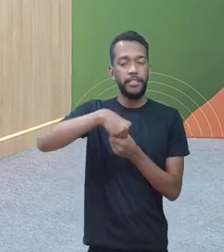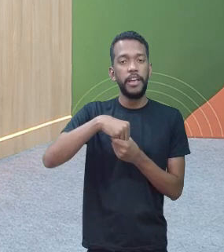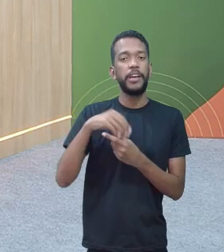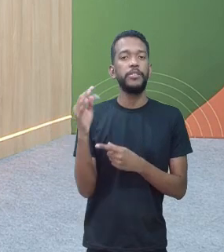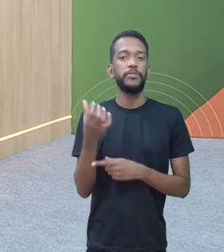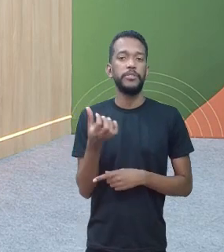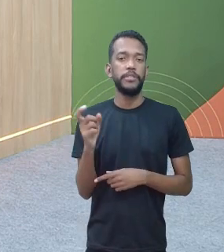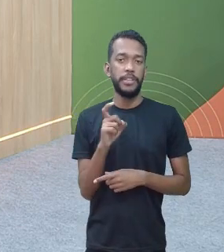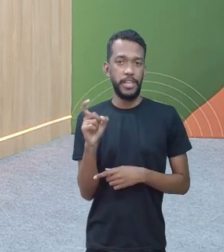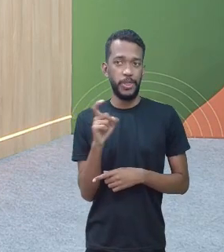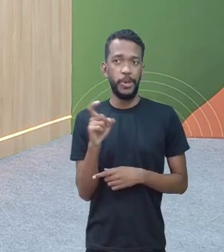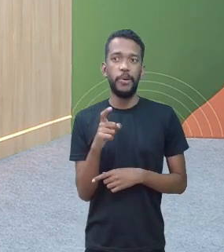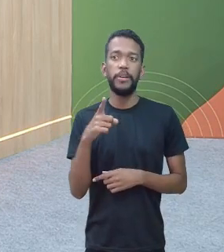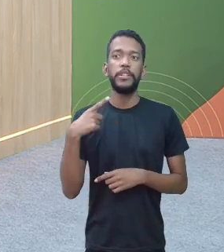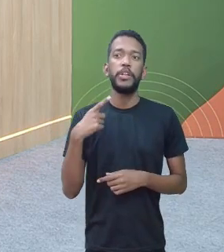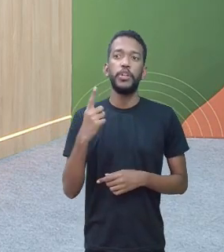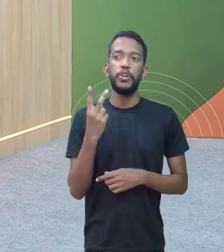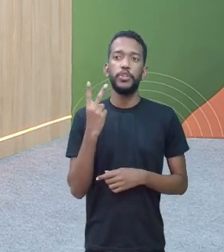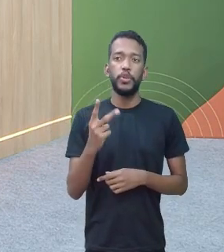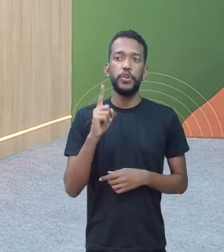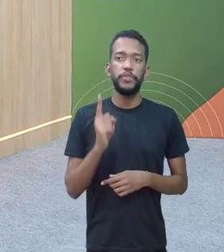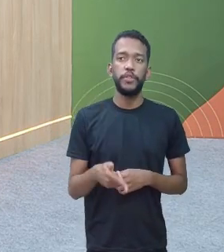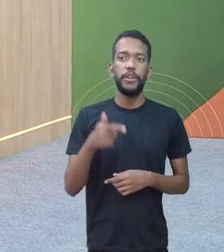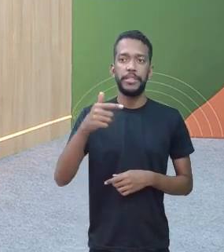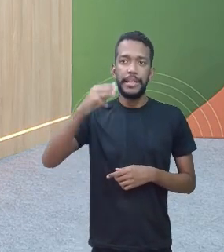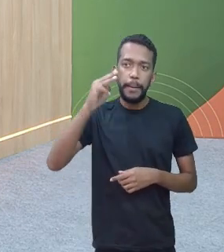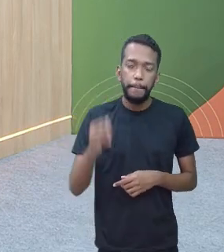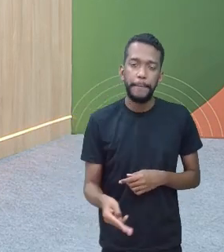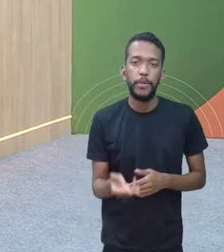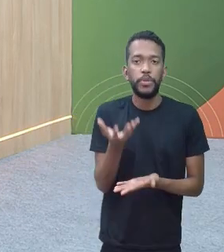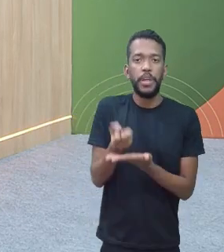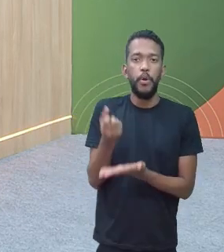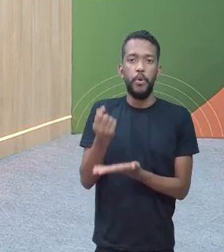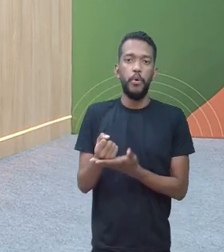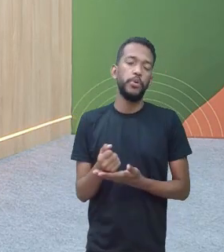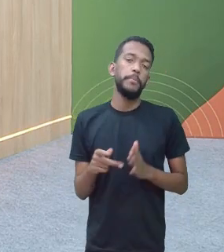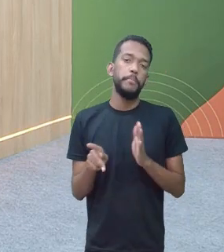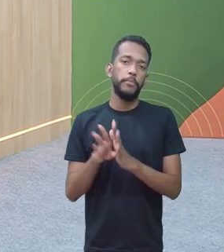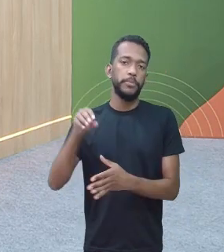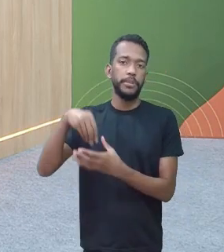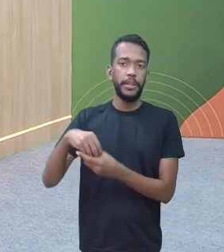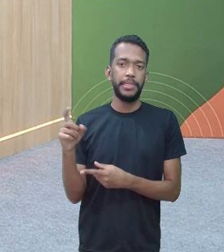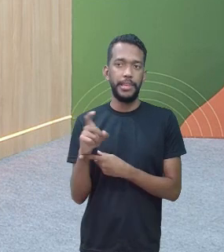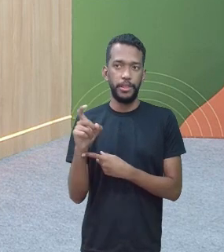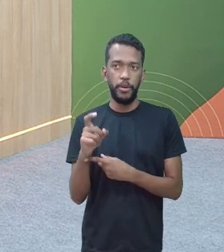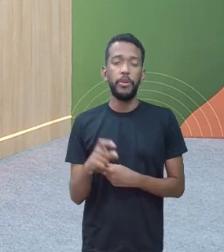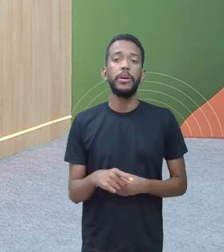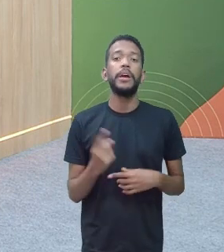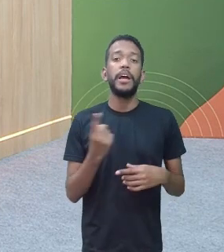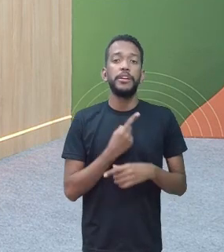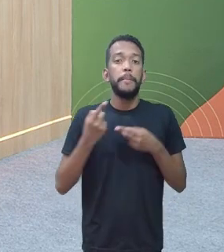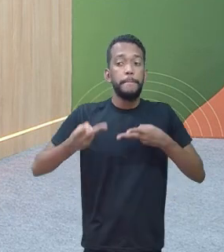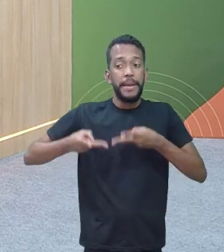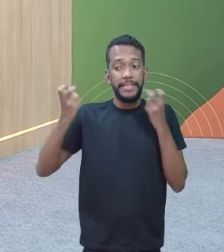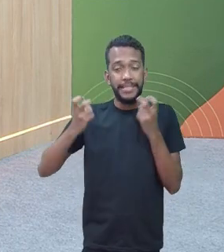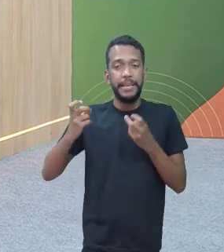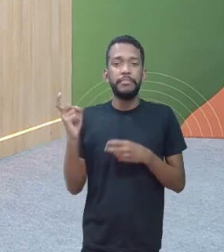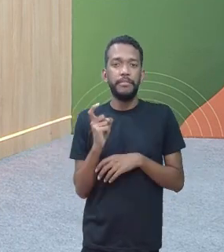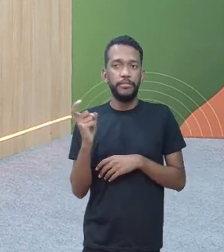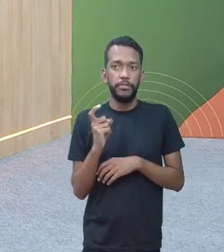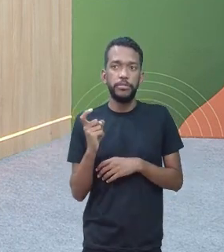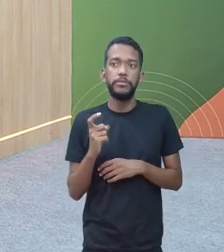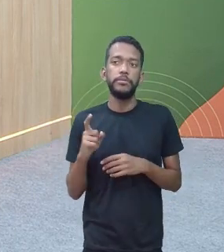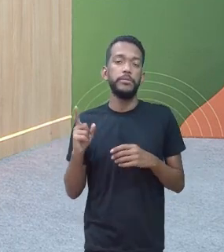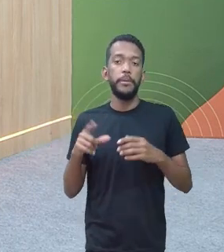tem 2,7 mil downloads do TikTok. Então, quando a gente percebe isso de uma maneira mundial, é de acordo